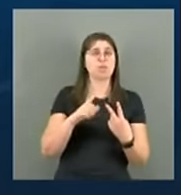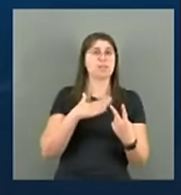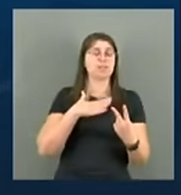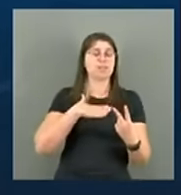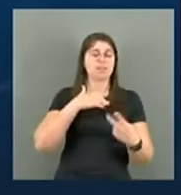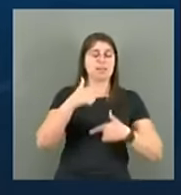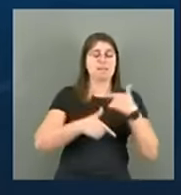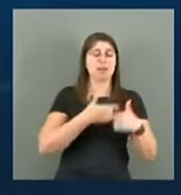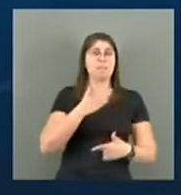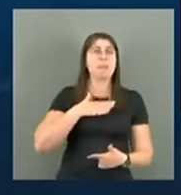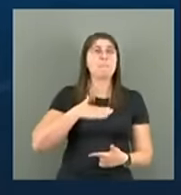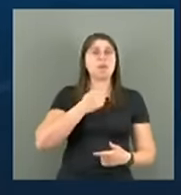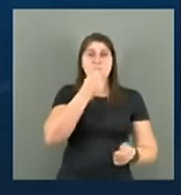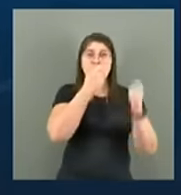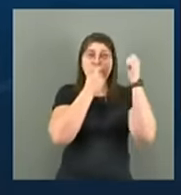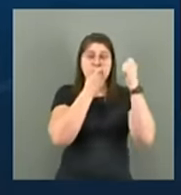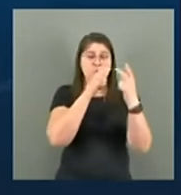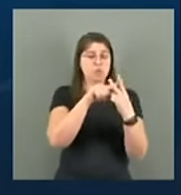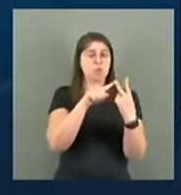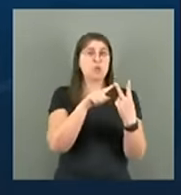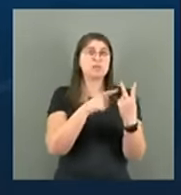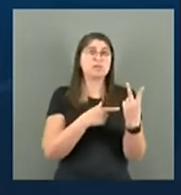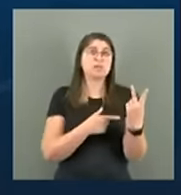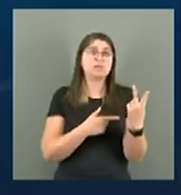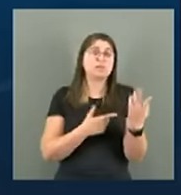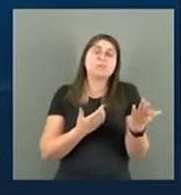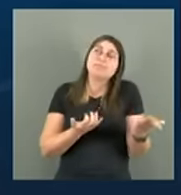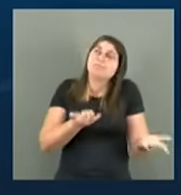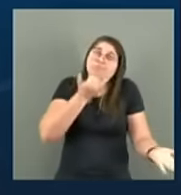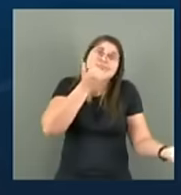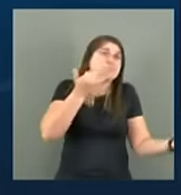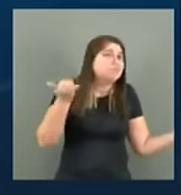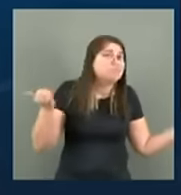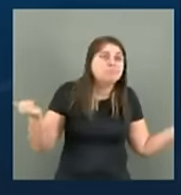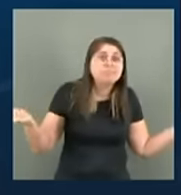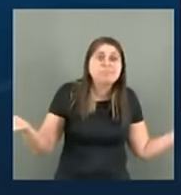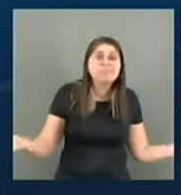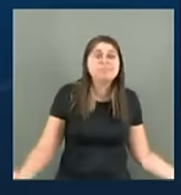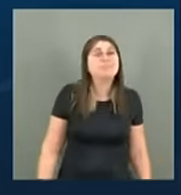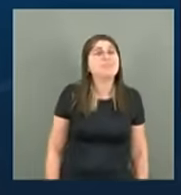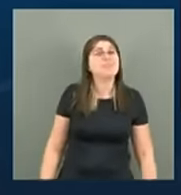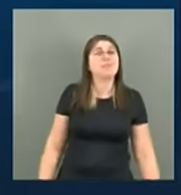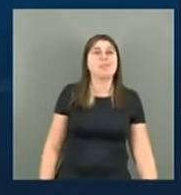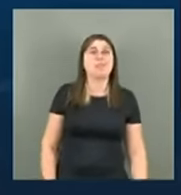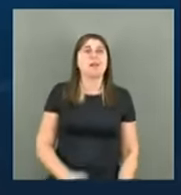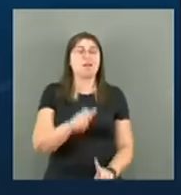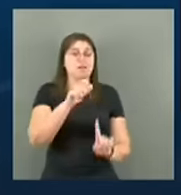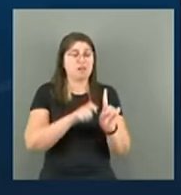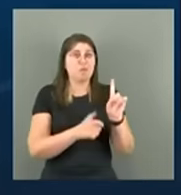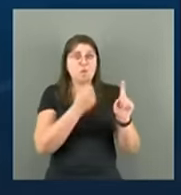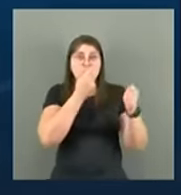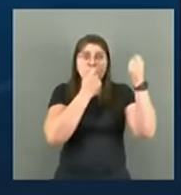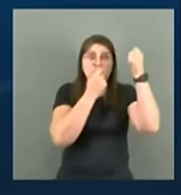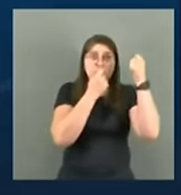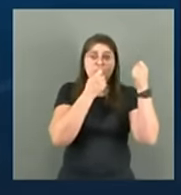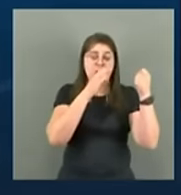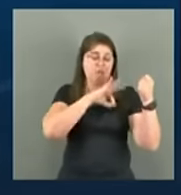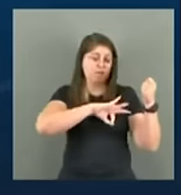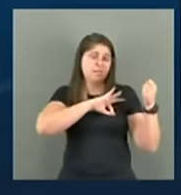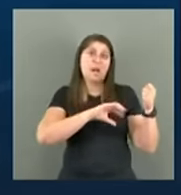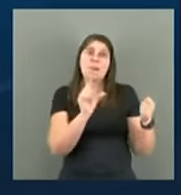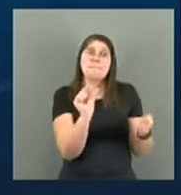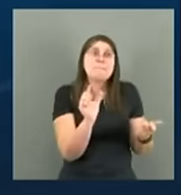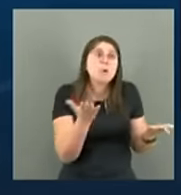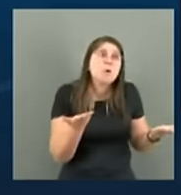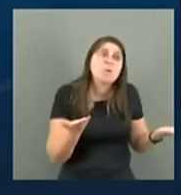Primeira divisão da Colômbia. Então, desculpa, cara. O árbitro, ele ganha pouco. E aí é o